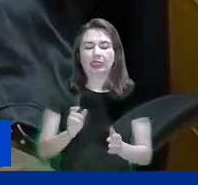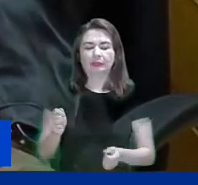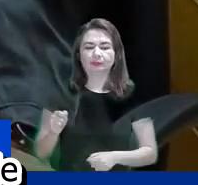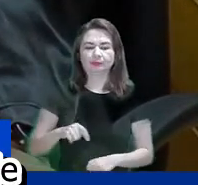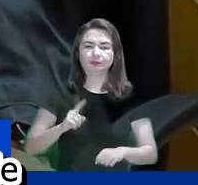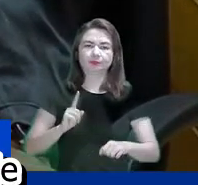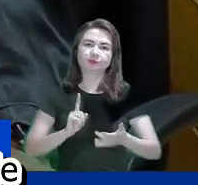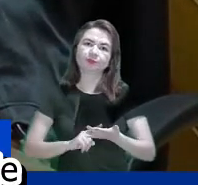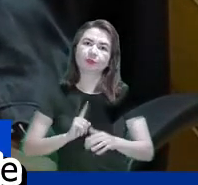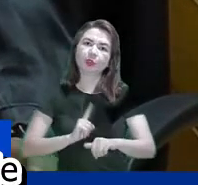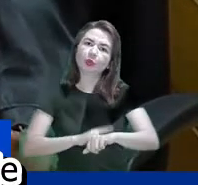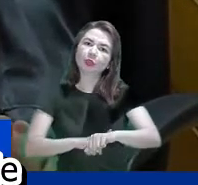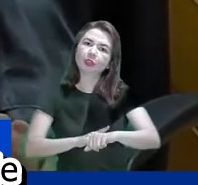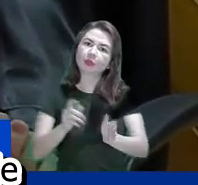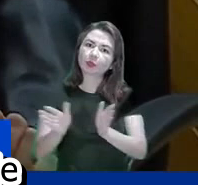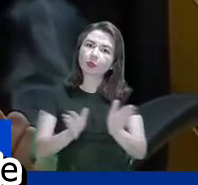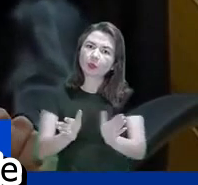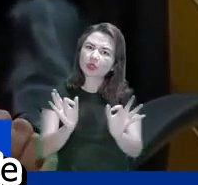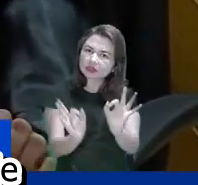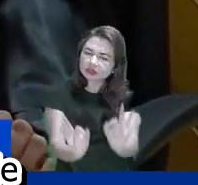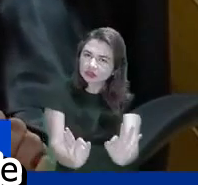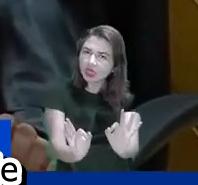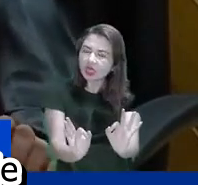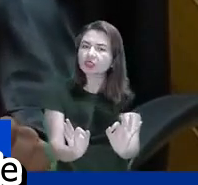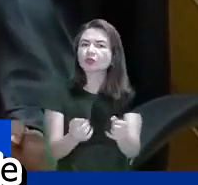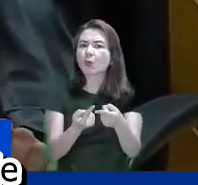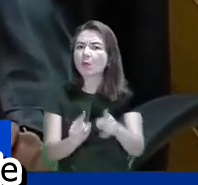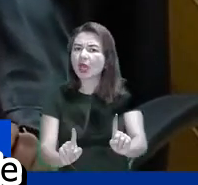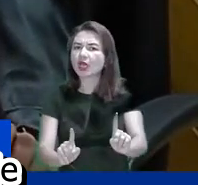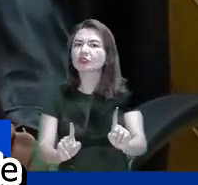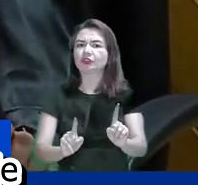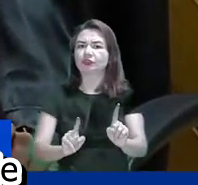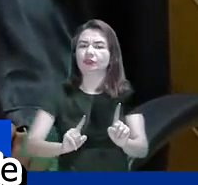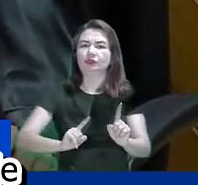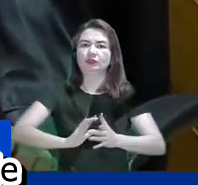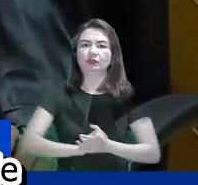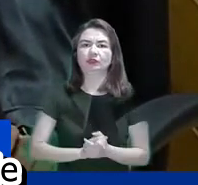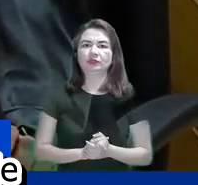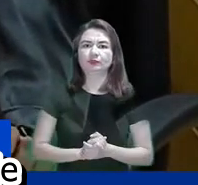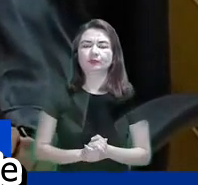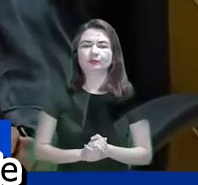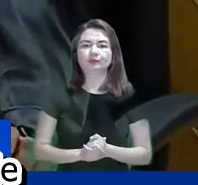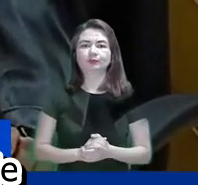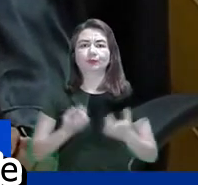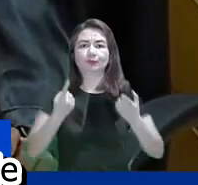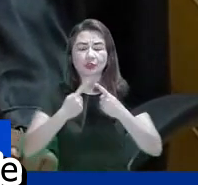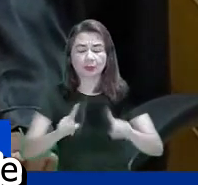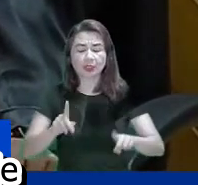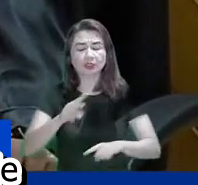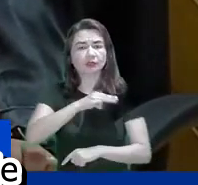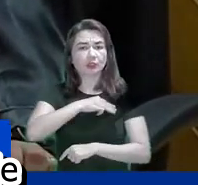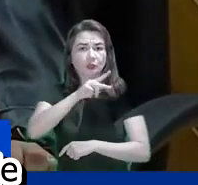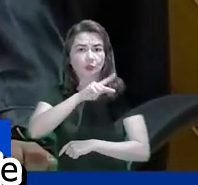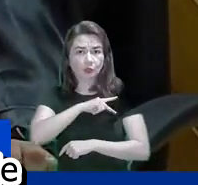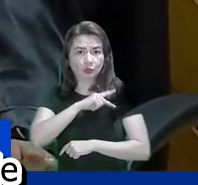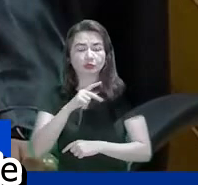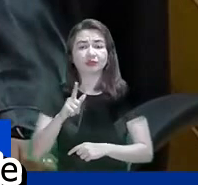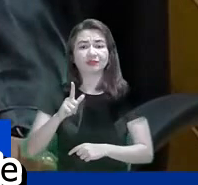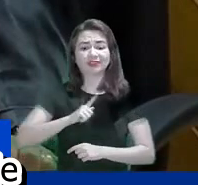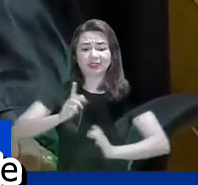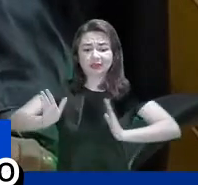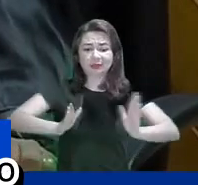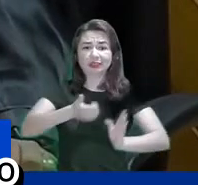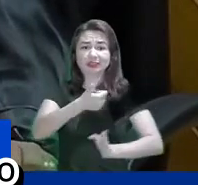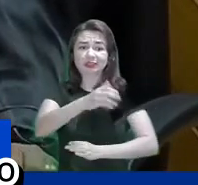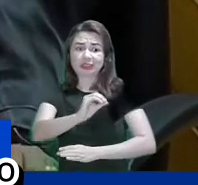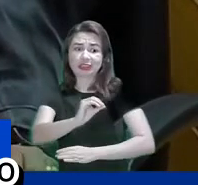há, porque aqui, o que esqueceu a parte foi de que aqui, para o Ministério Público, tem aquele prazo de 10